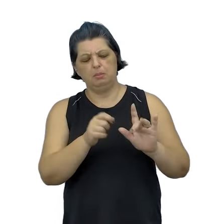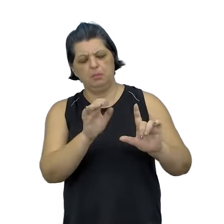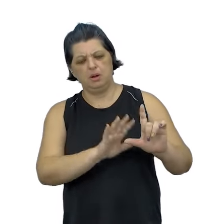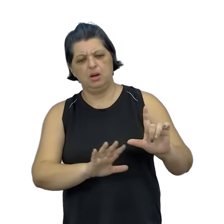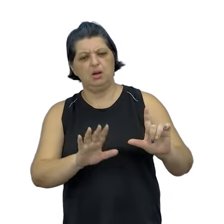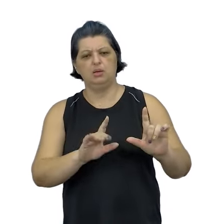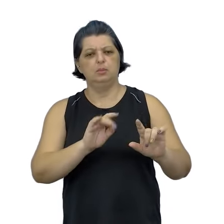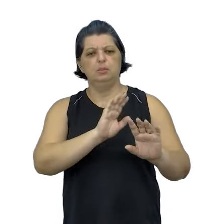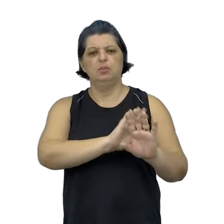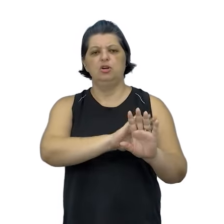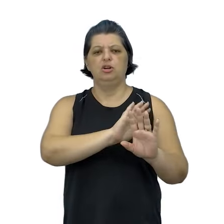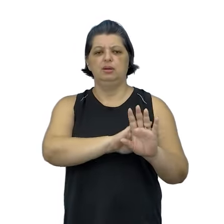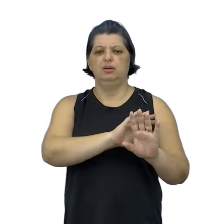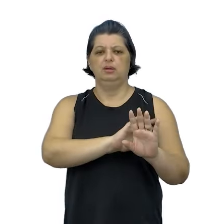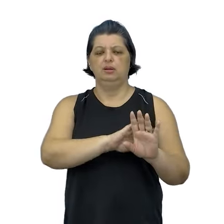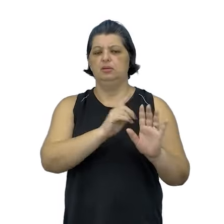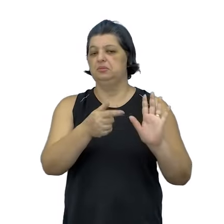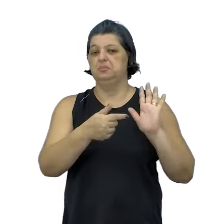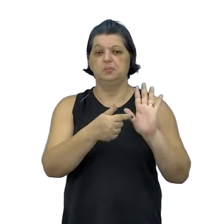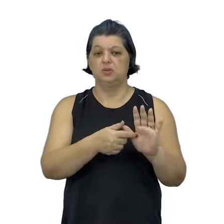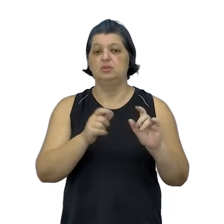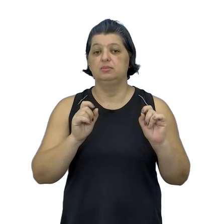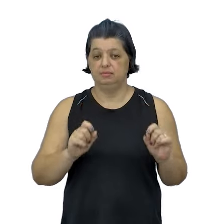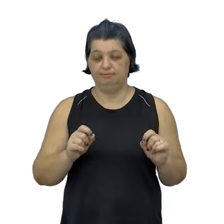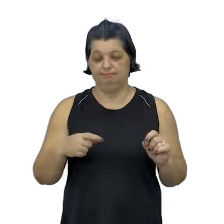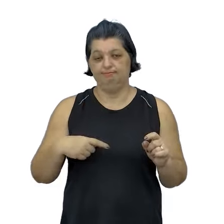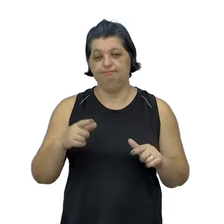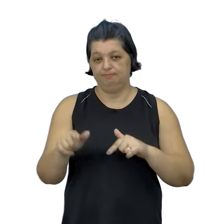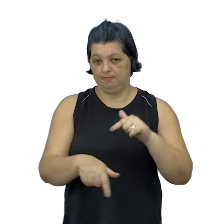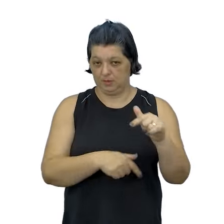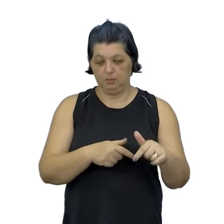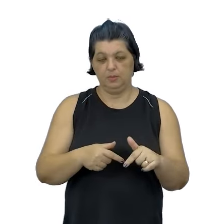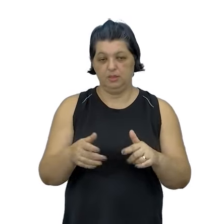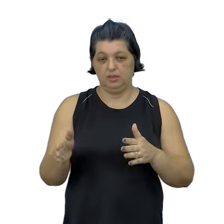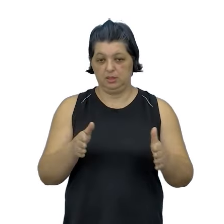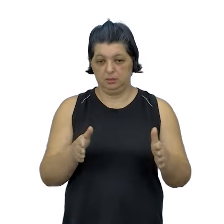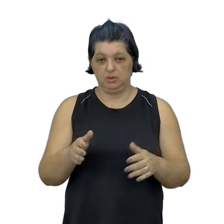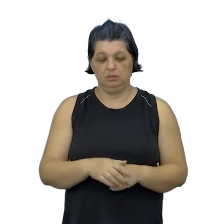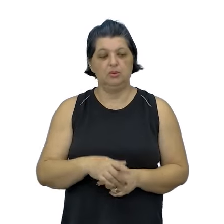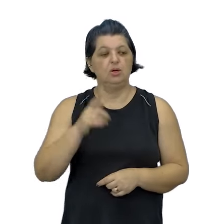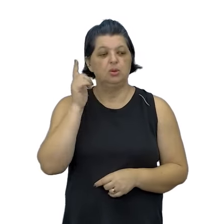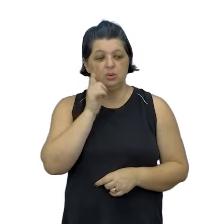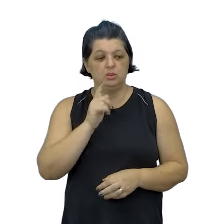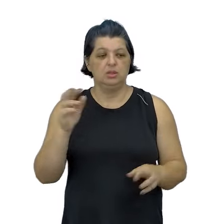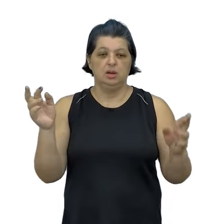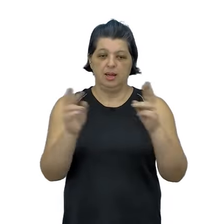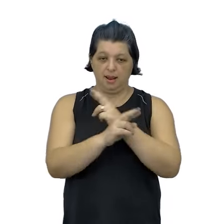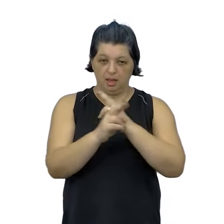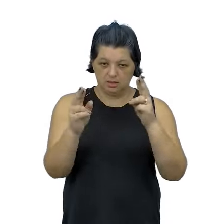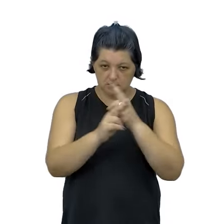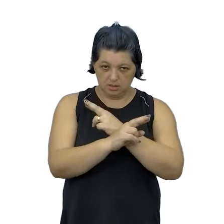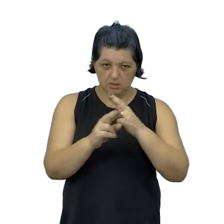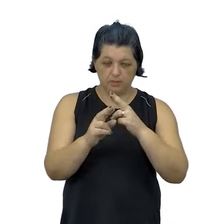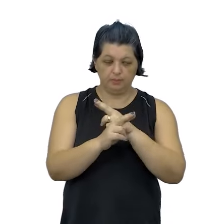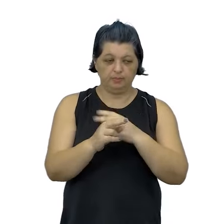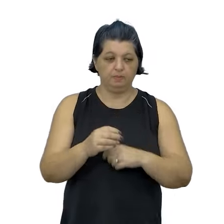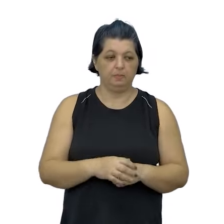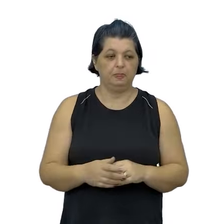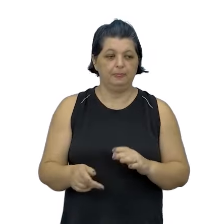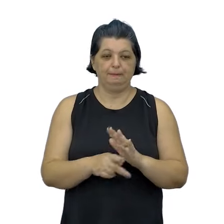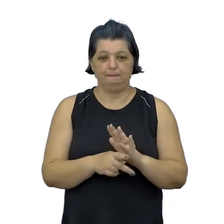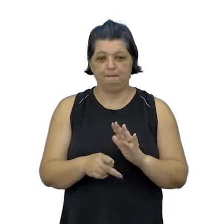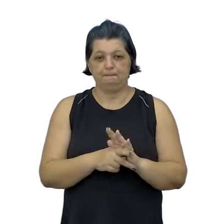implícito naquilo que está sendo trabalhado naquele momento, para que ele consiga estabelecer as relações com os aspectos relativos